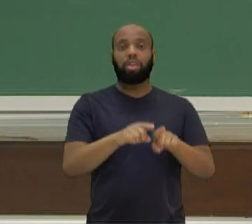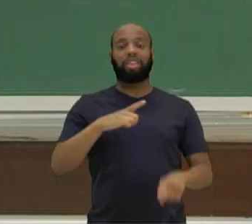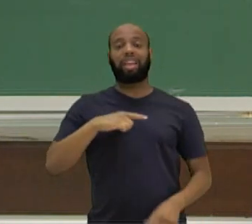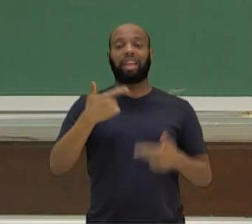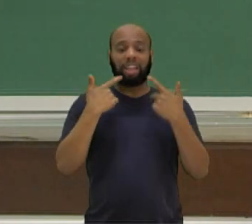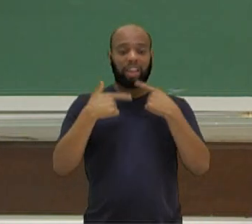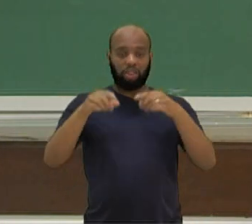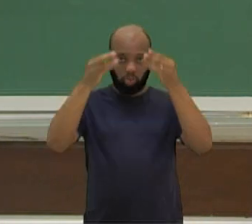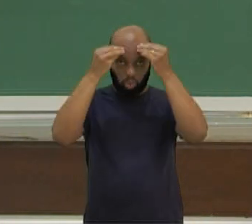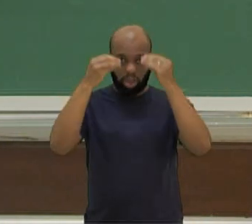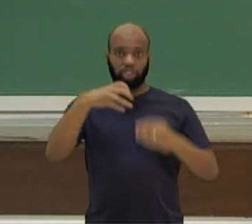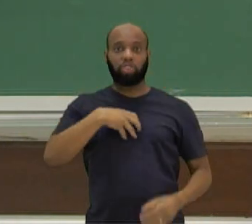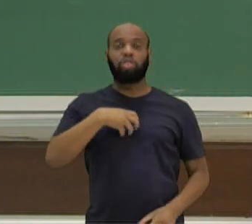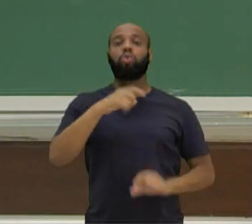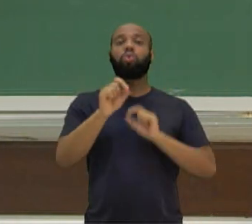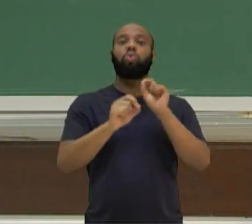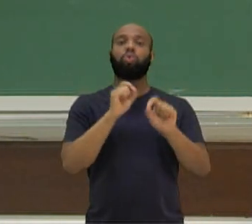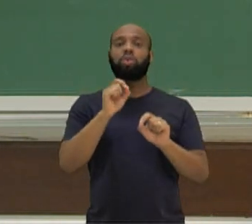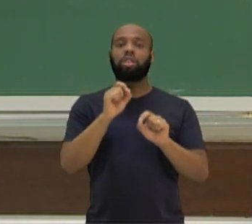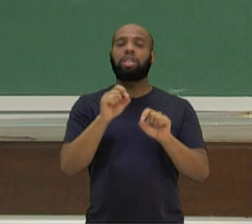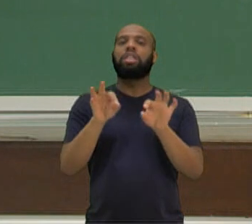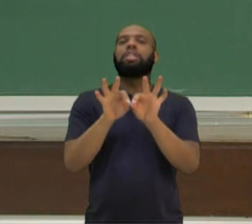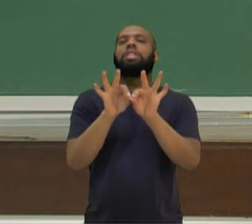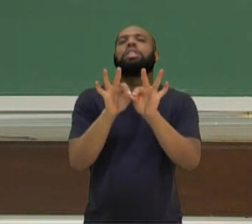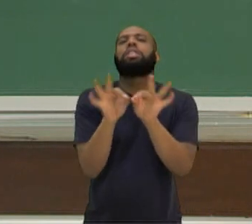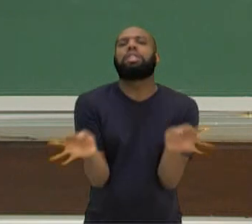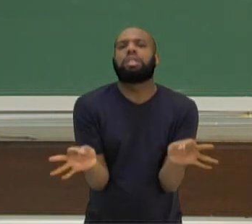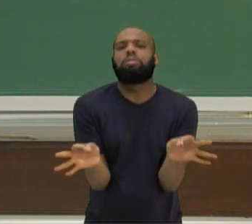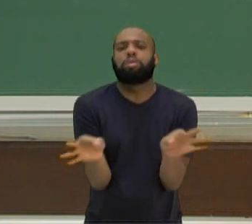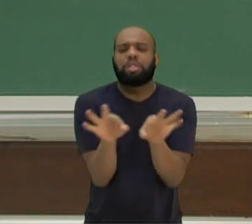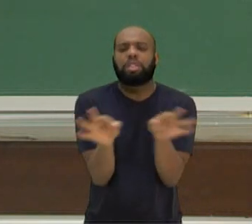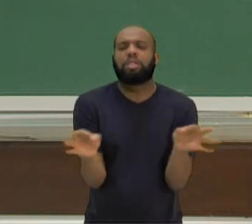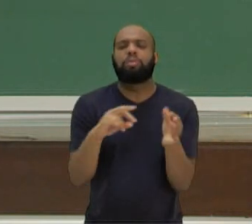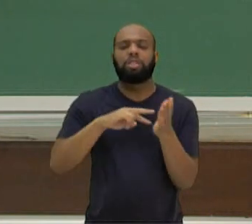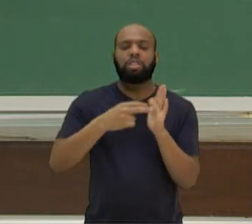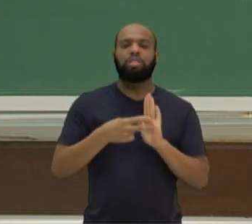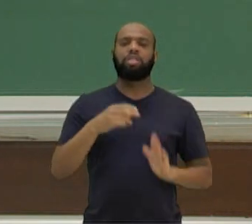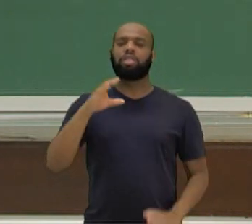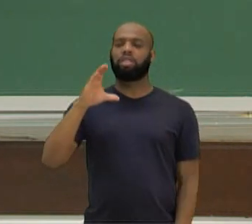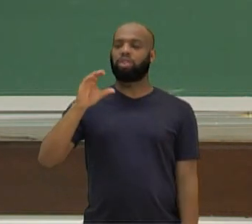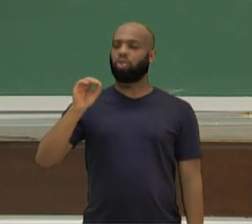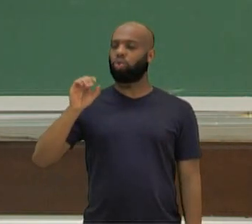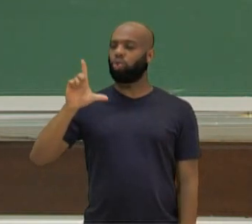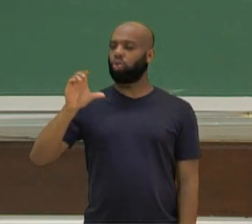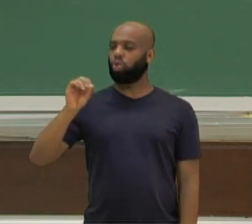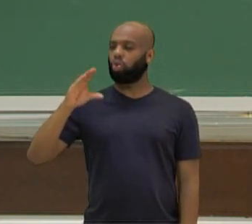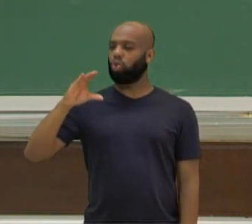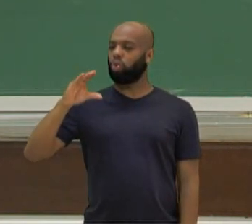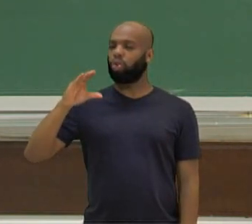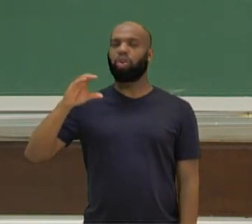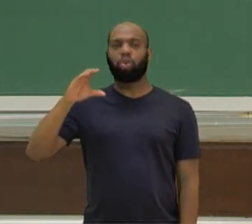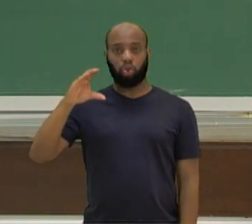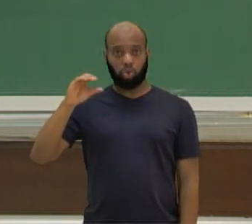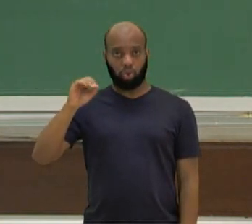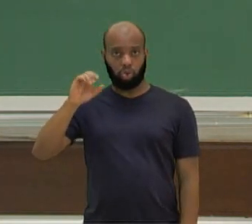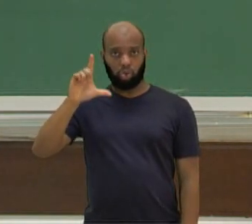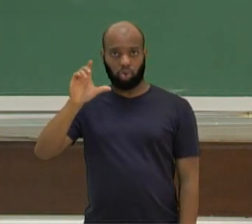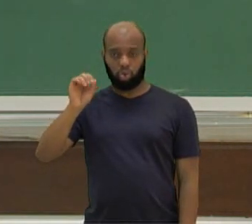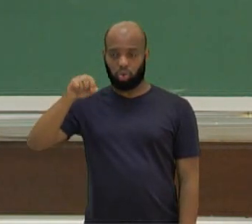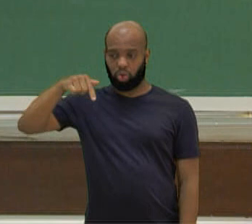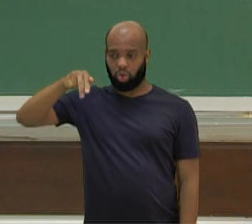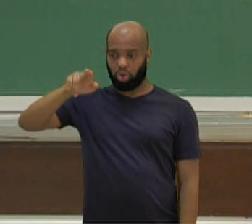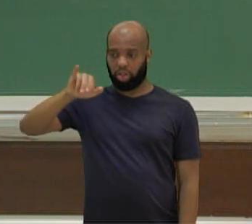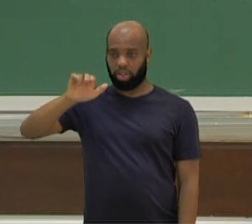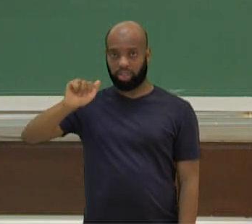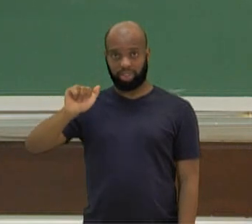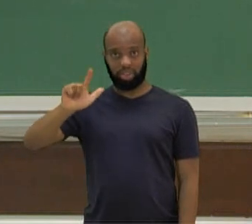coloquial. O que é isso? Uma linguagem mais simples, mais próxima do jeito que as pessoas falam mesmo no cotidiano. E vocês